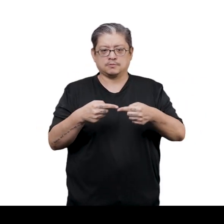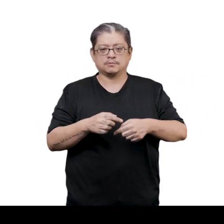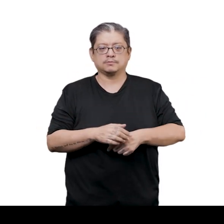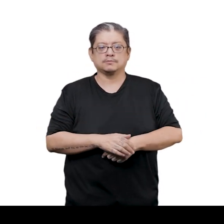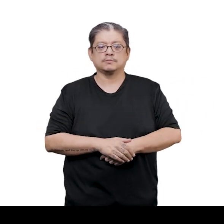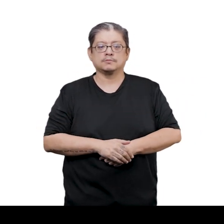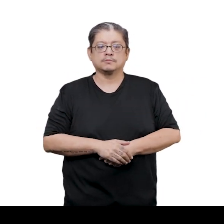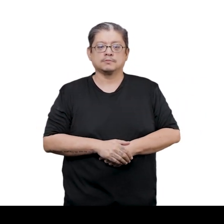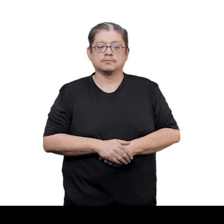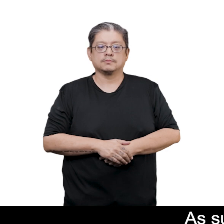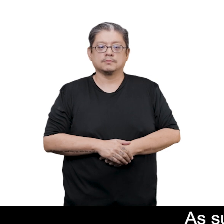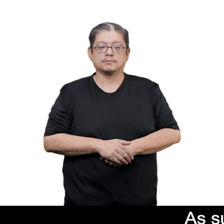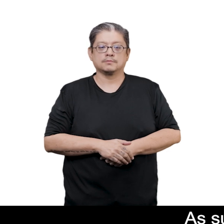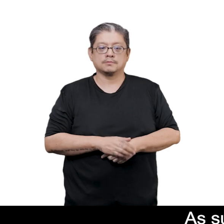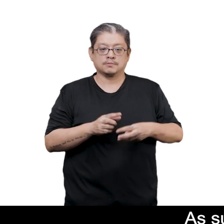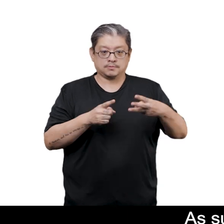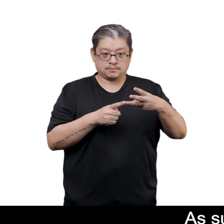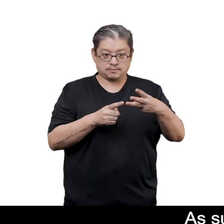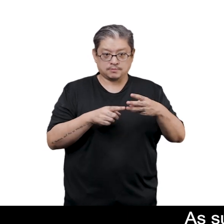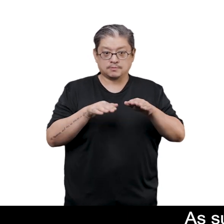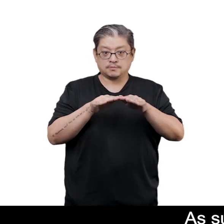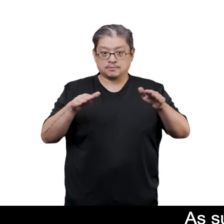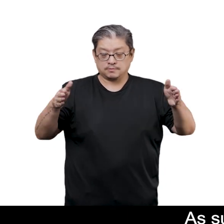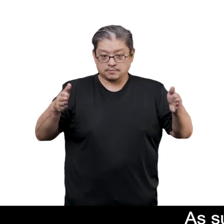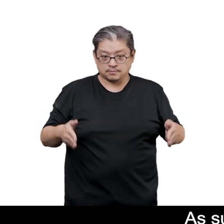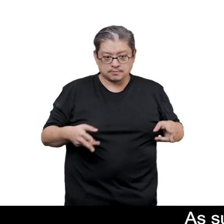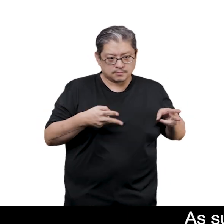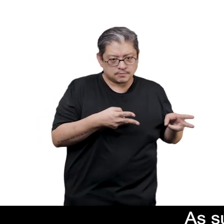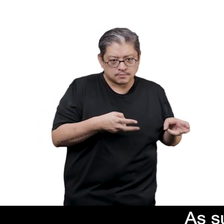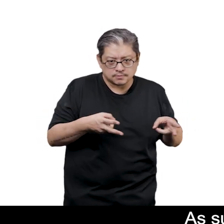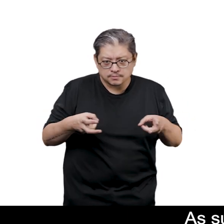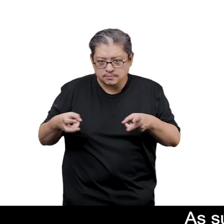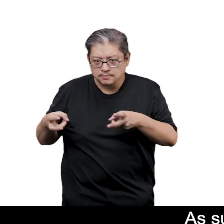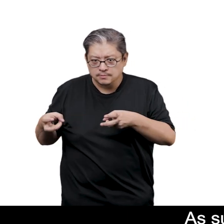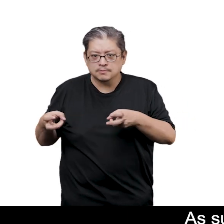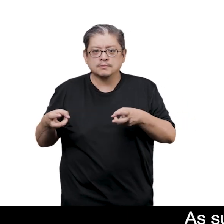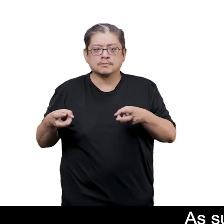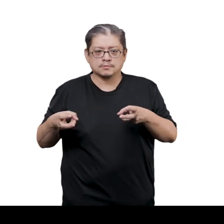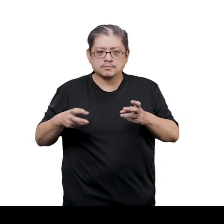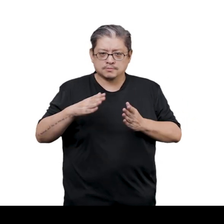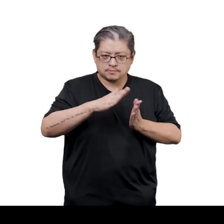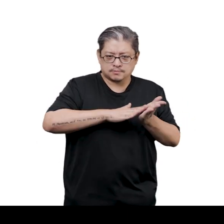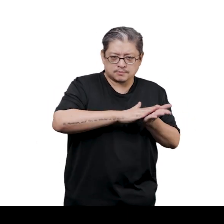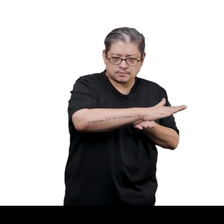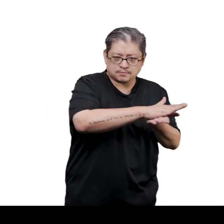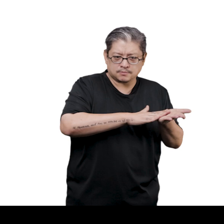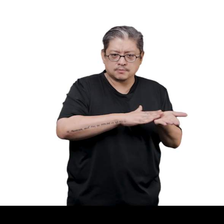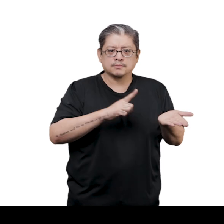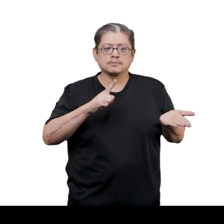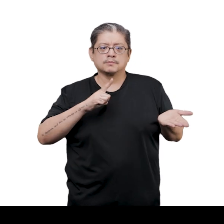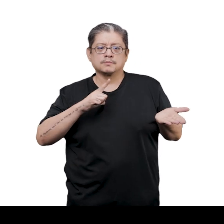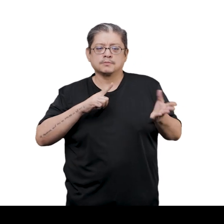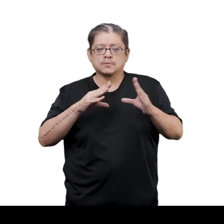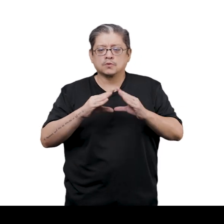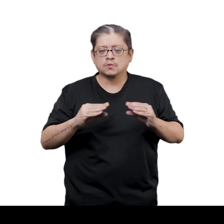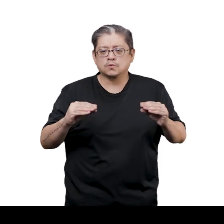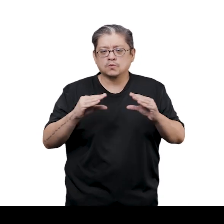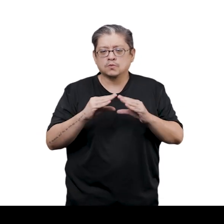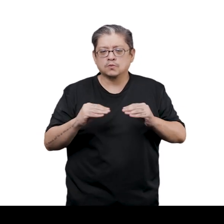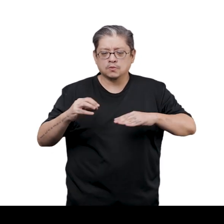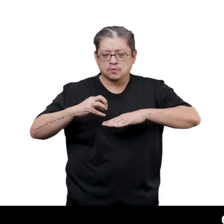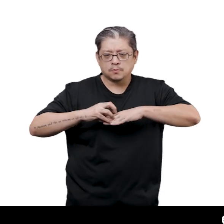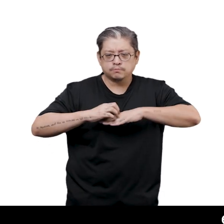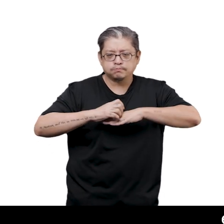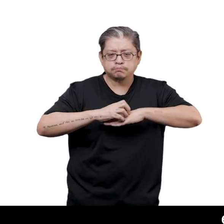materiais. As superfícies onde se observa o tecido usado para a encadernação apresentam uma textura mais